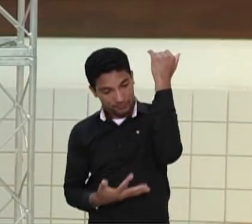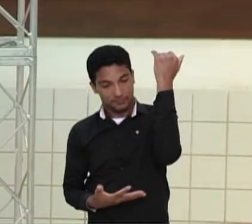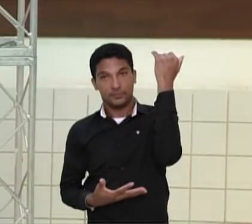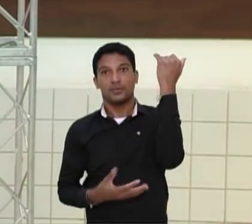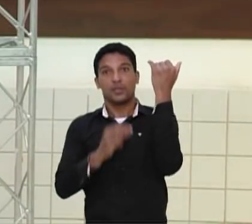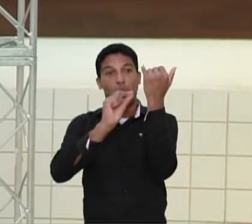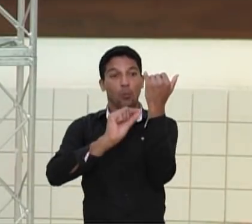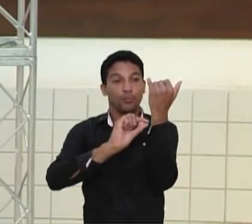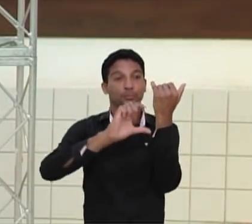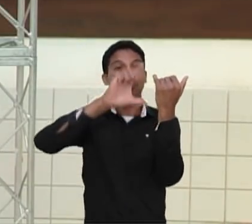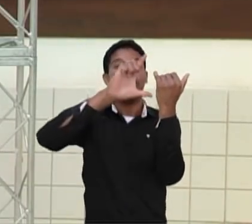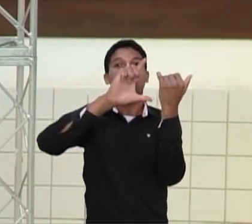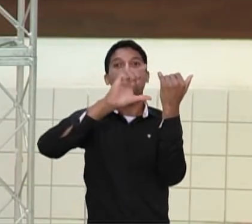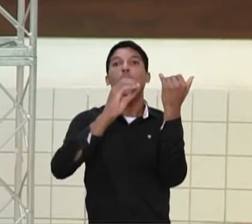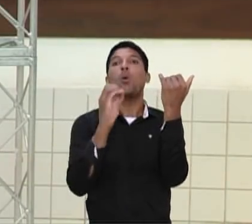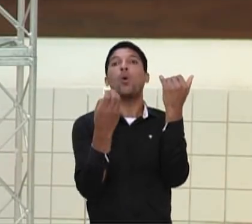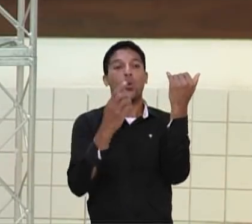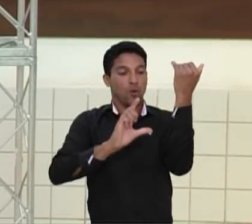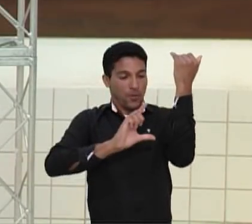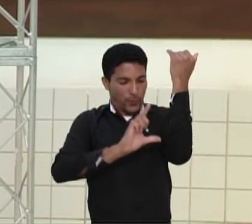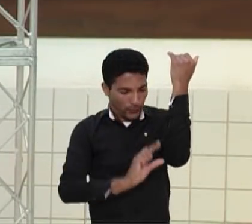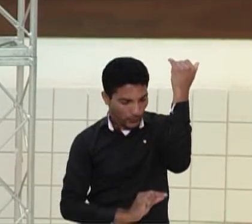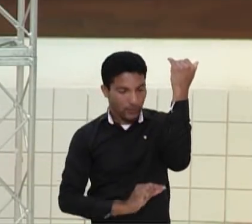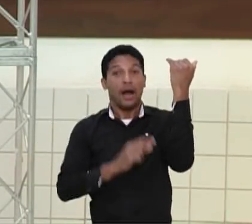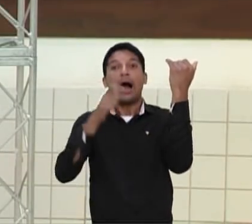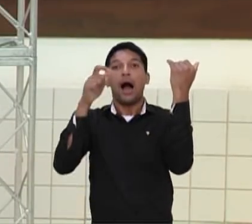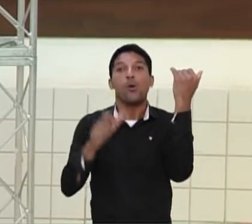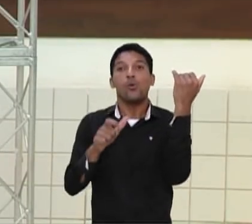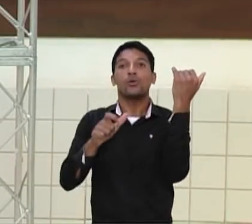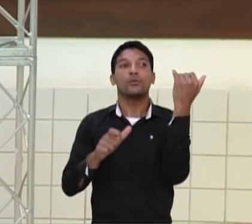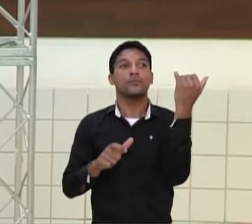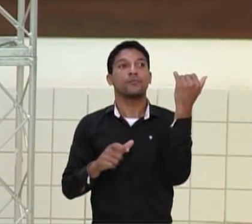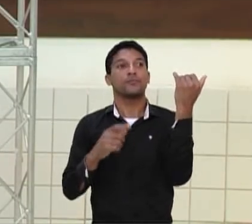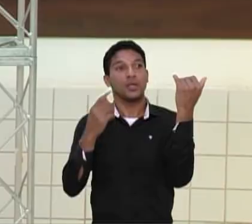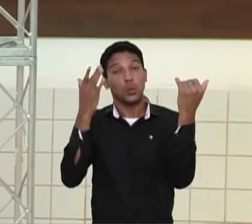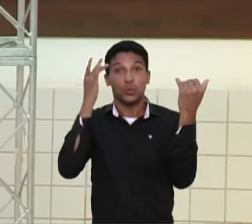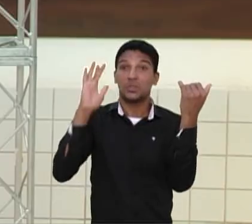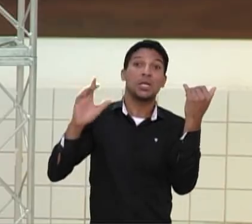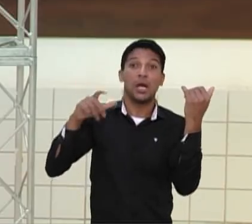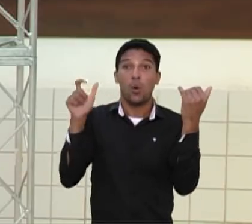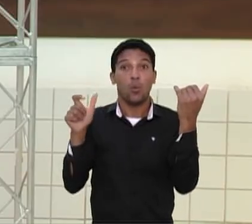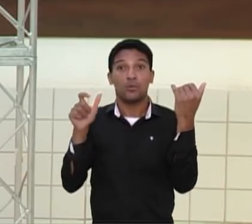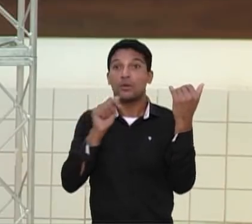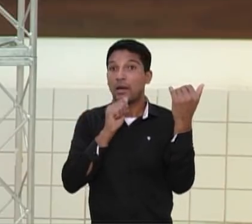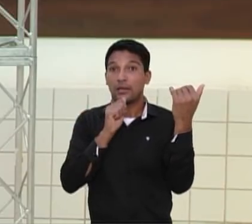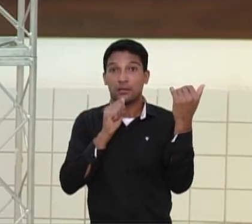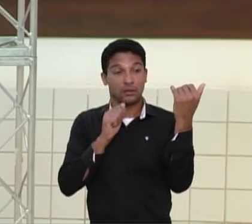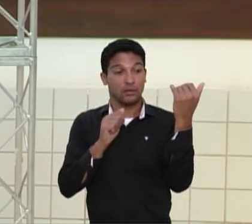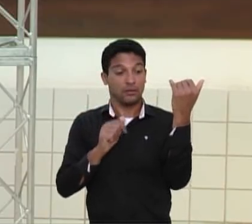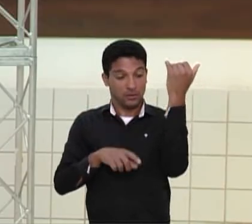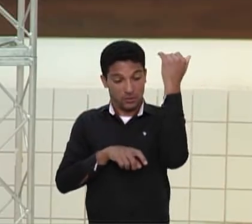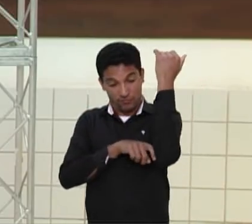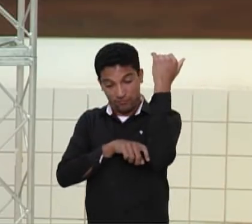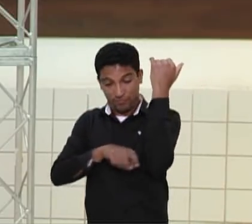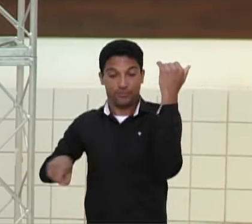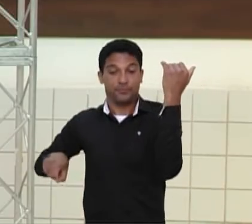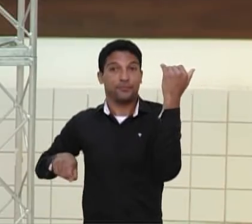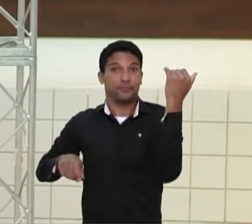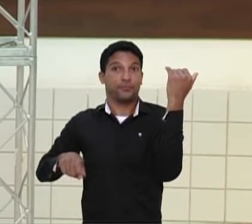eu não sei exatamente onde ela vai passar no eixo x tá certo mas eu sei